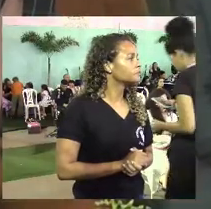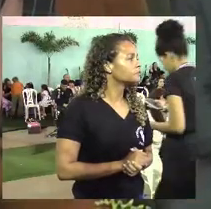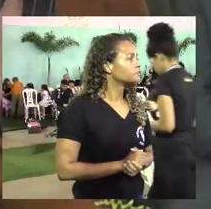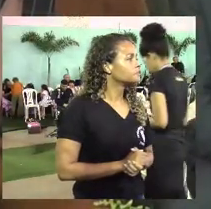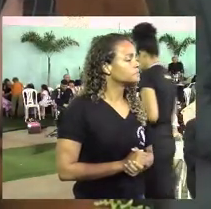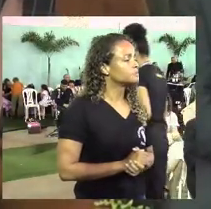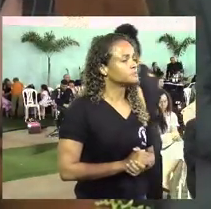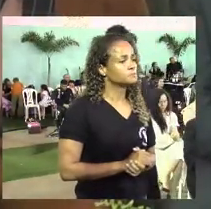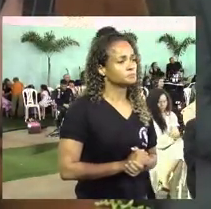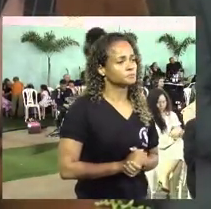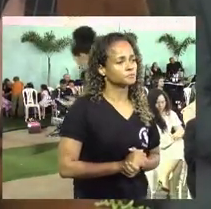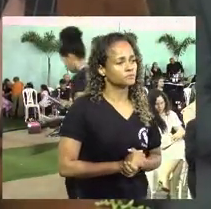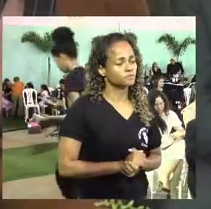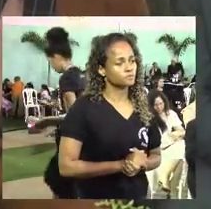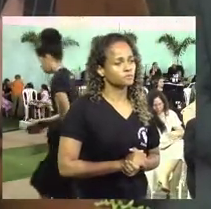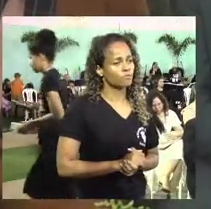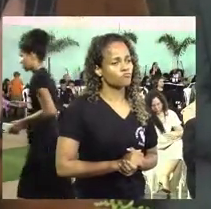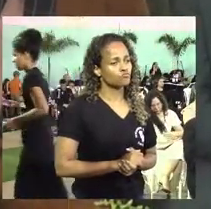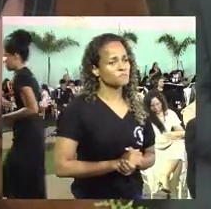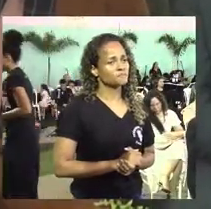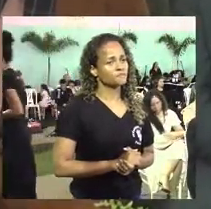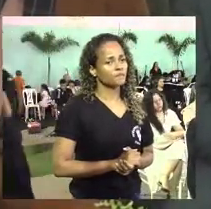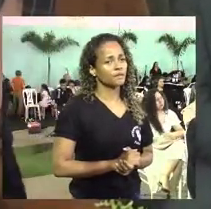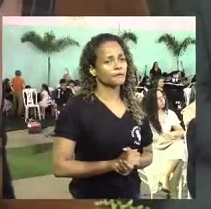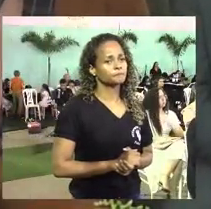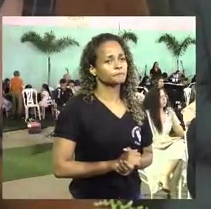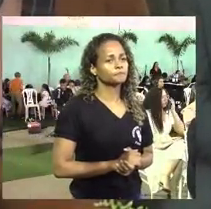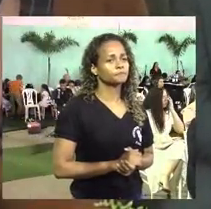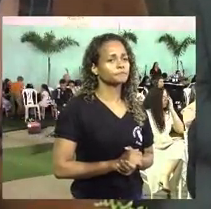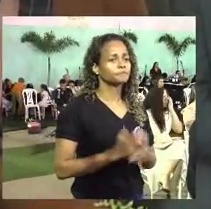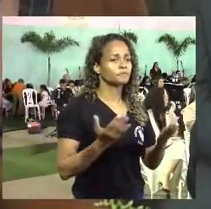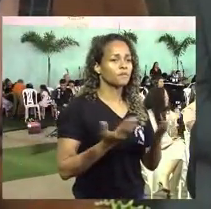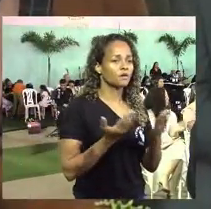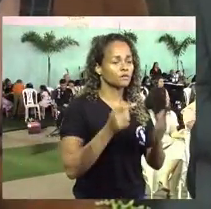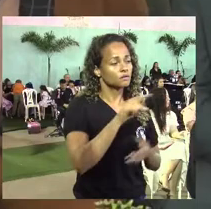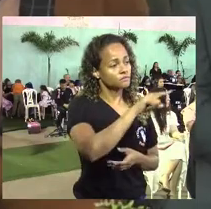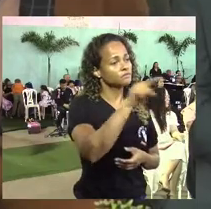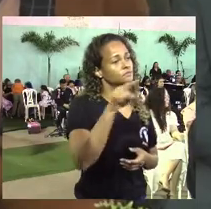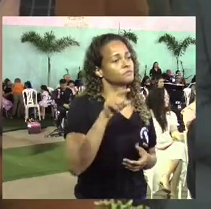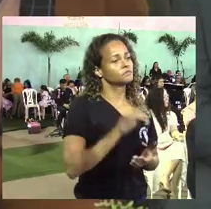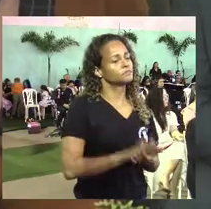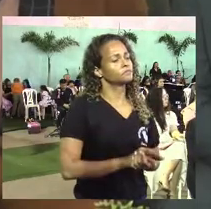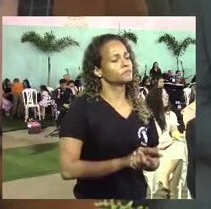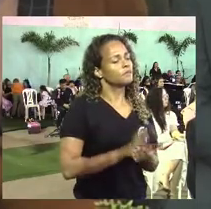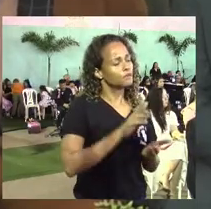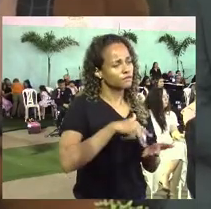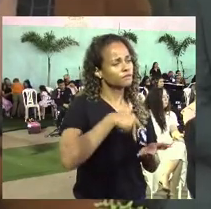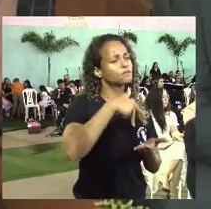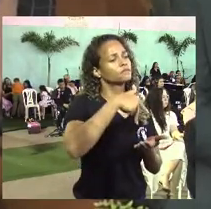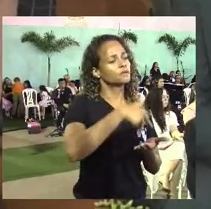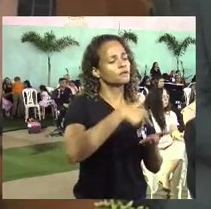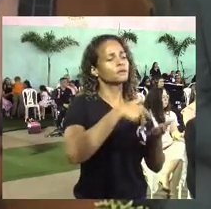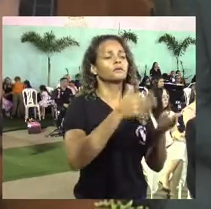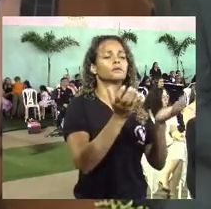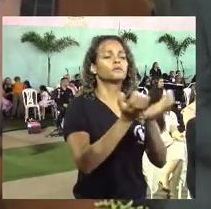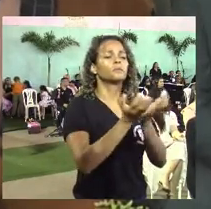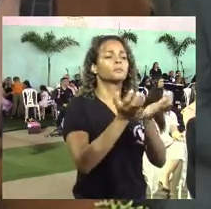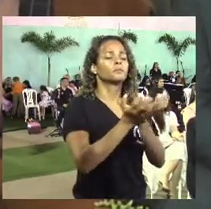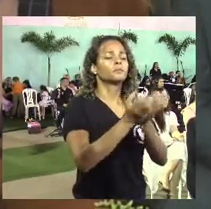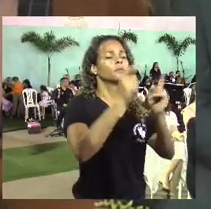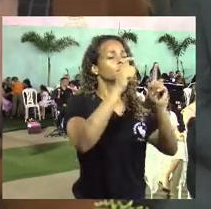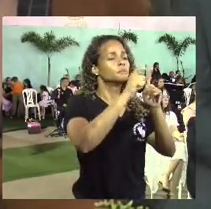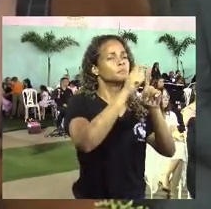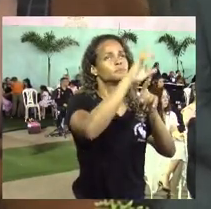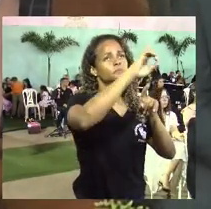cheio do poder do Espírito Santo agora chegou a sua vez de se levantar e pregar a palavra